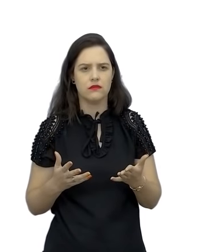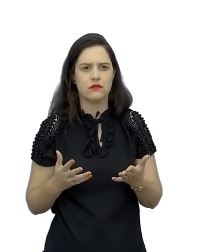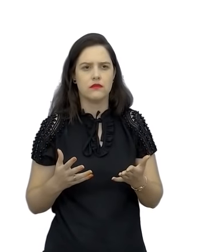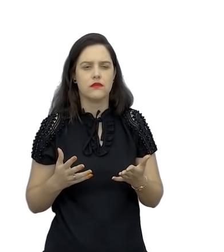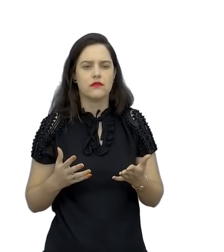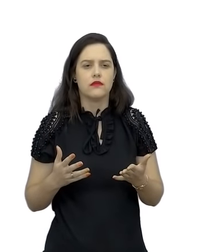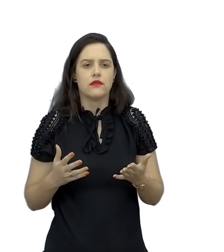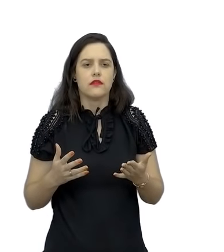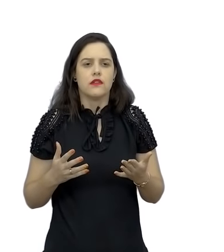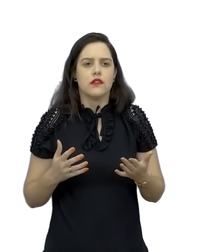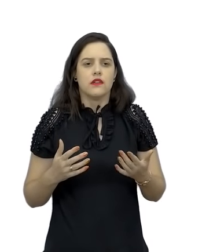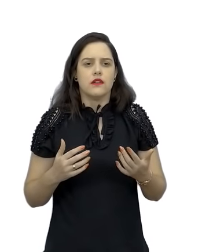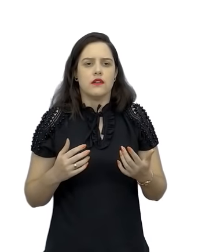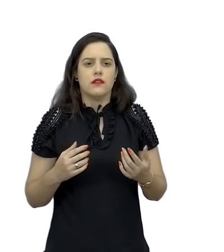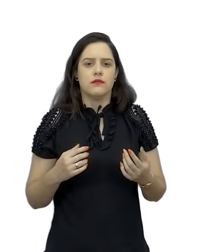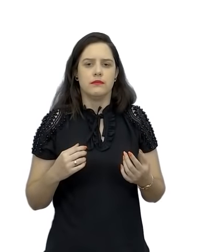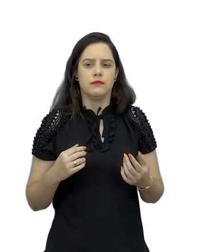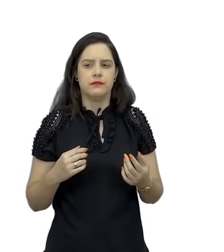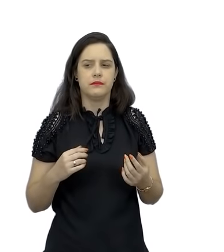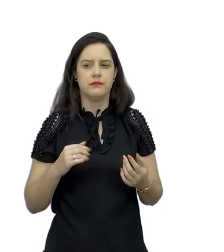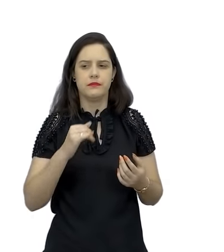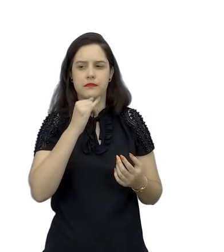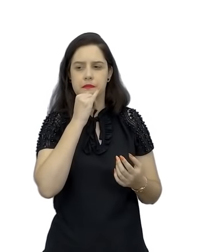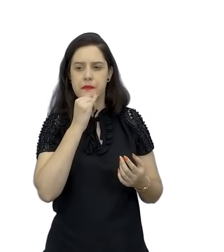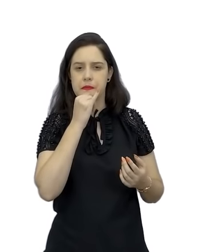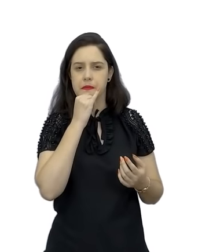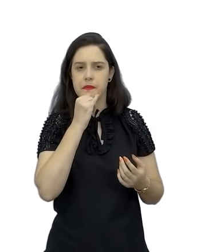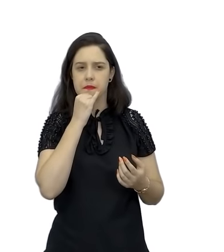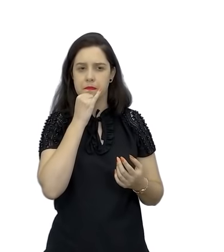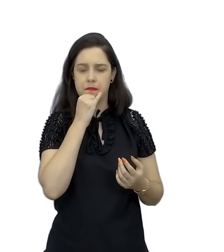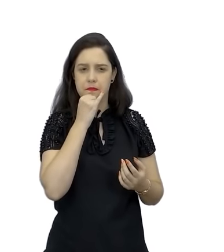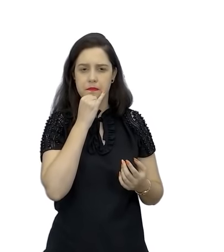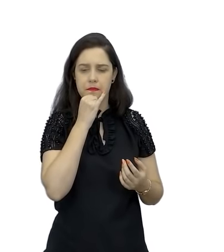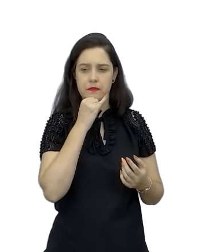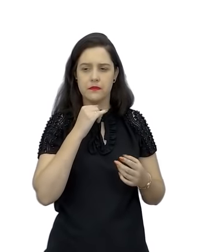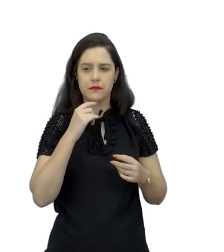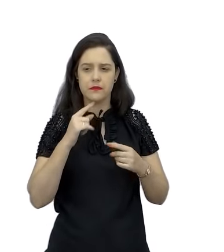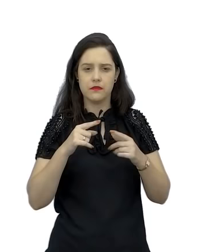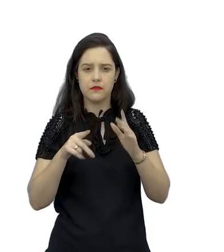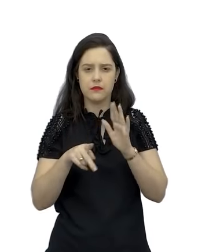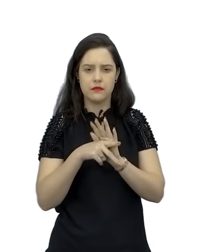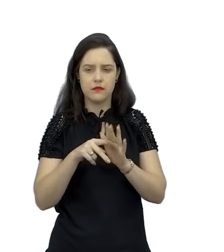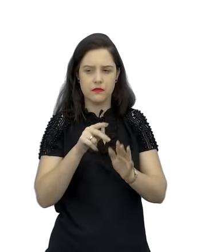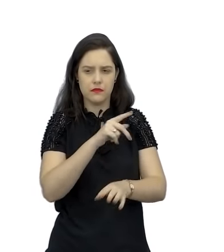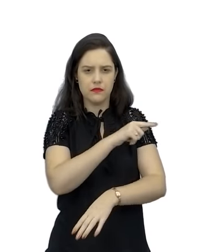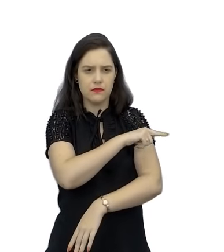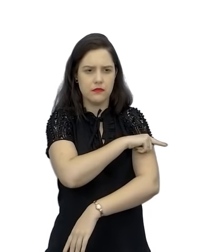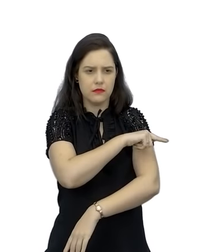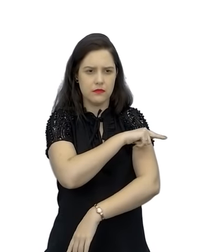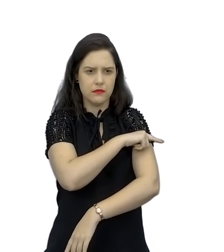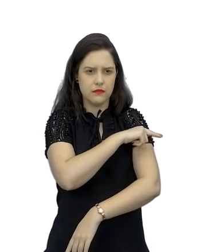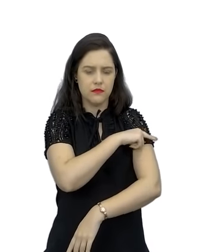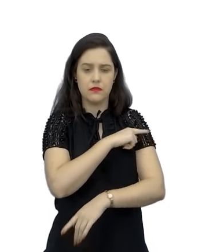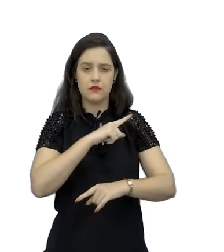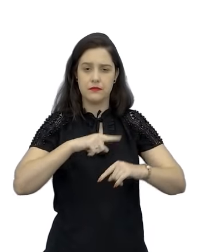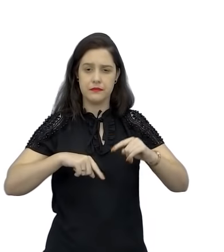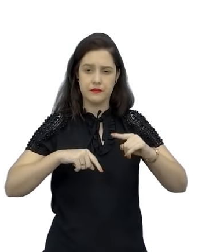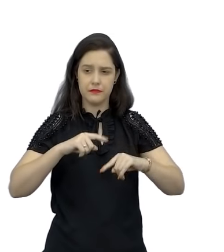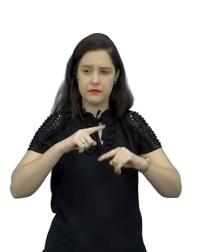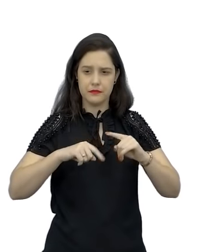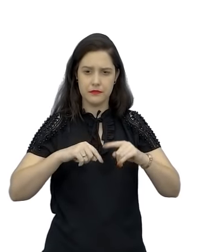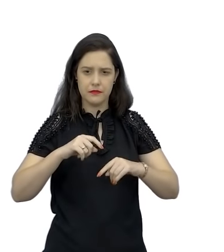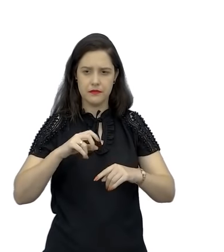nós pegamos um exemplo para estar discutindo aqui do 7º ano, tá? do material